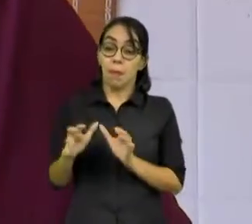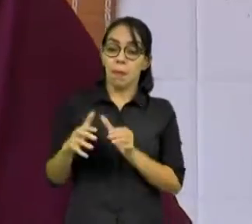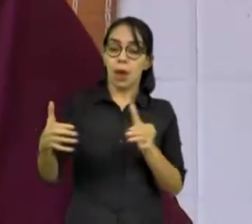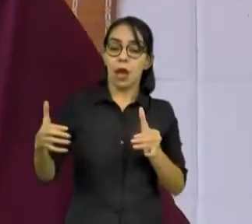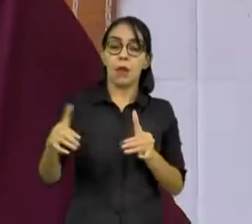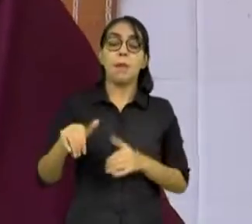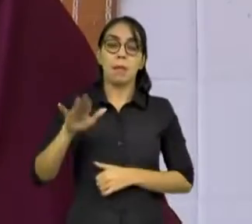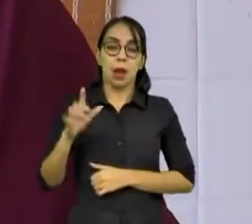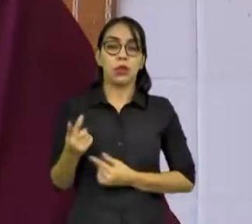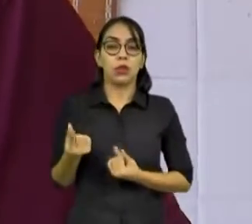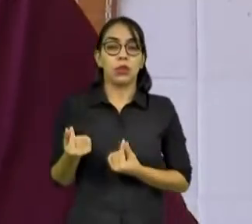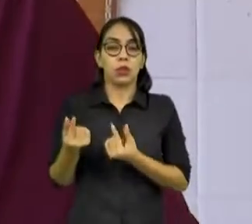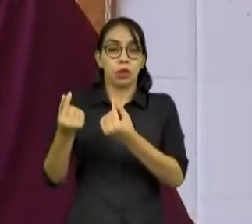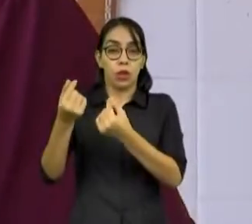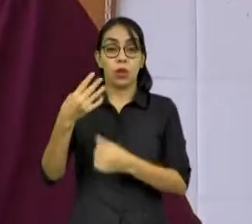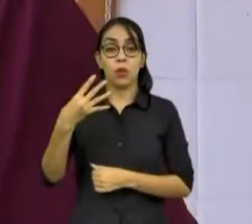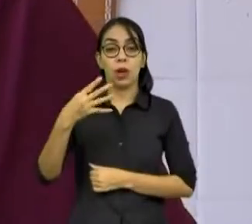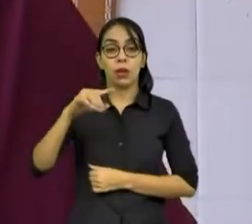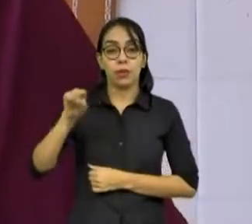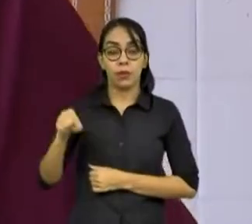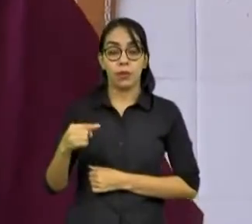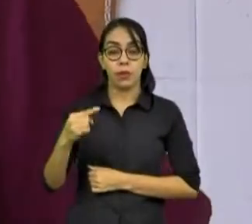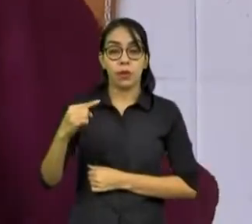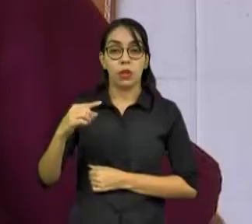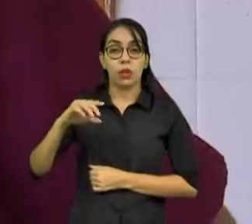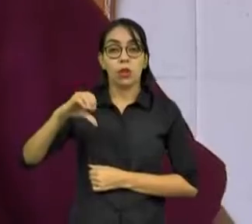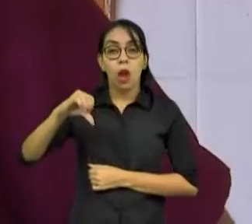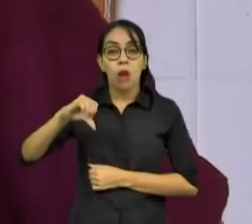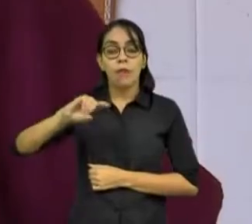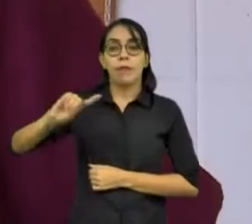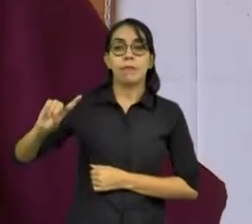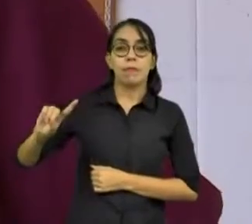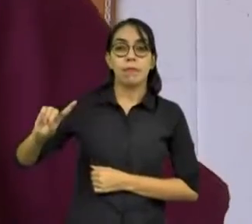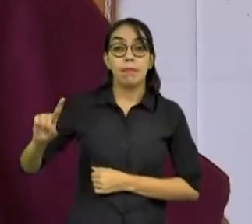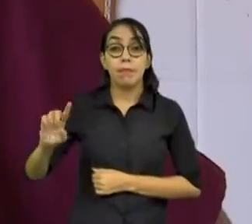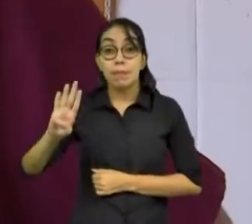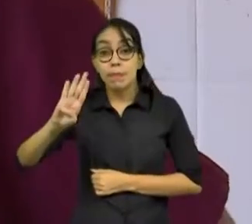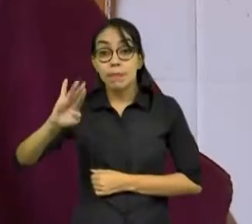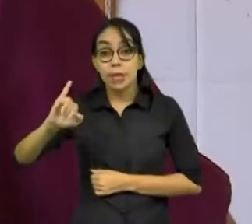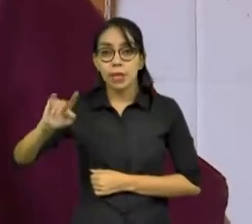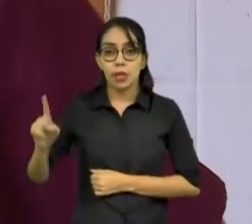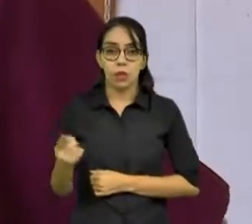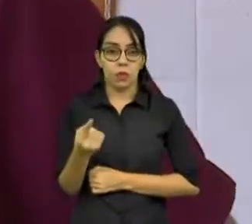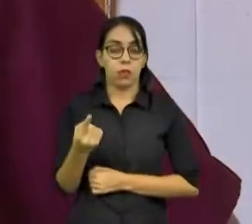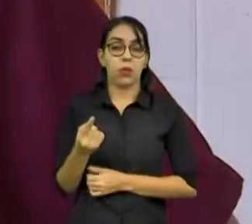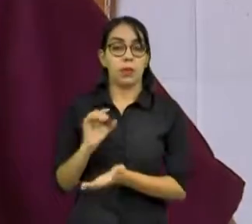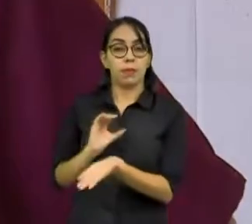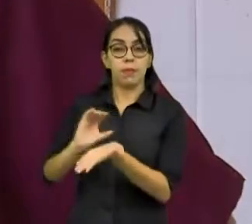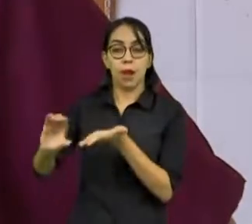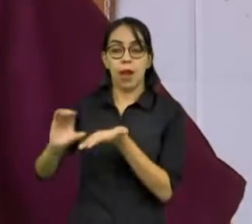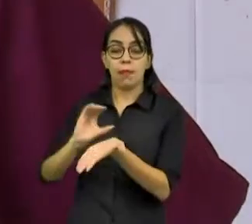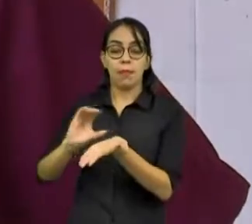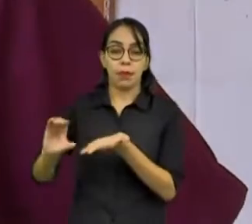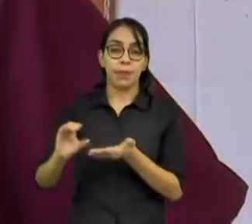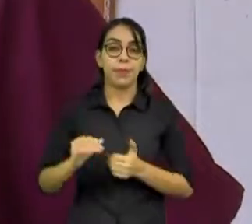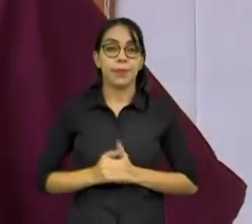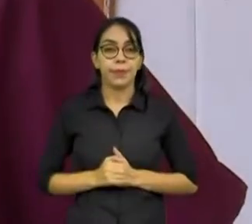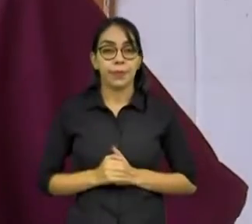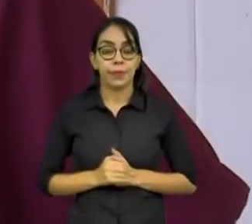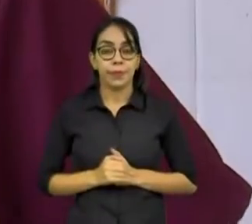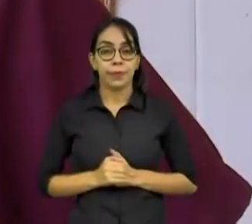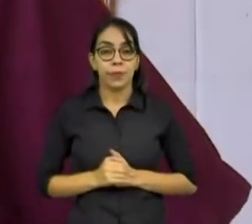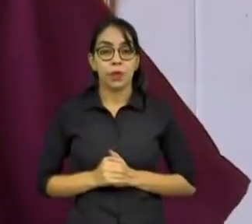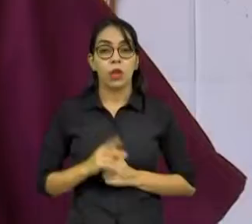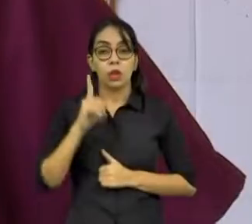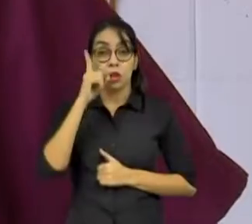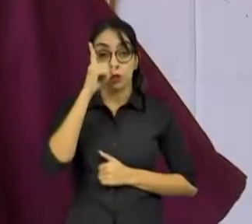são 4,9, né, bilhões. Que no momento da pandemia a gente acredita que é muito difícil, né? Um volume desse dinheiro muito